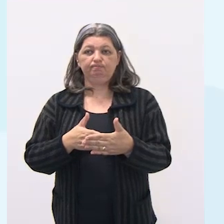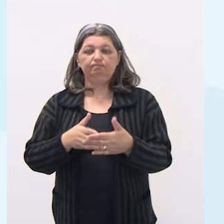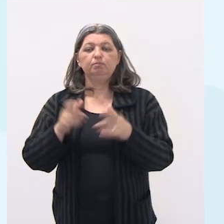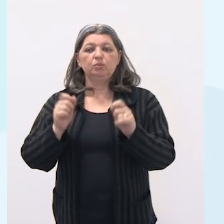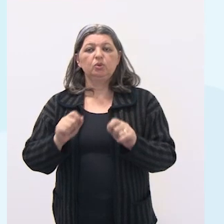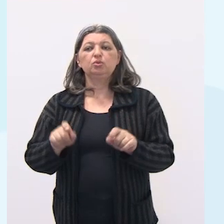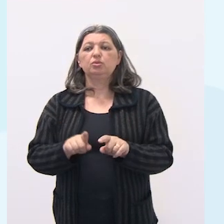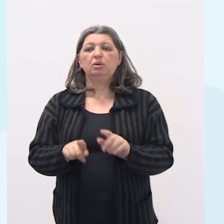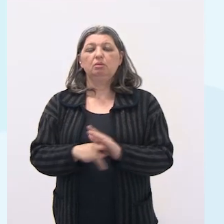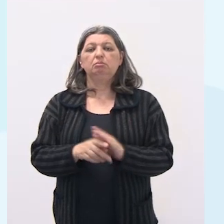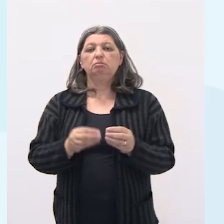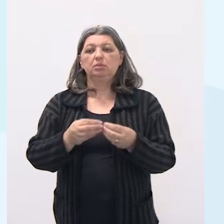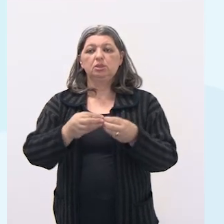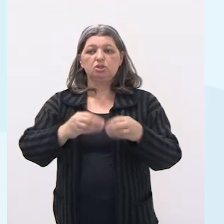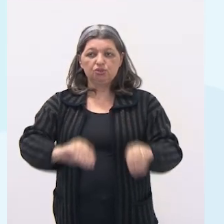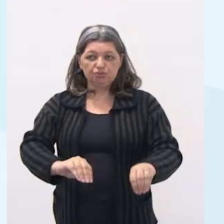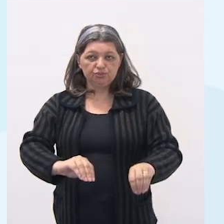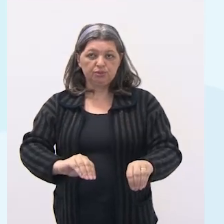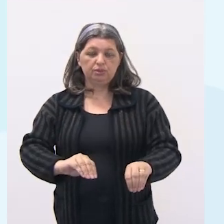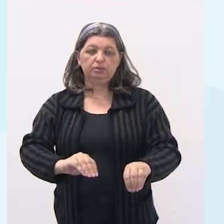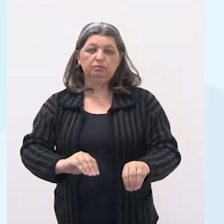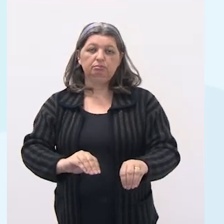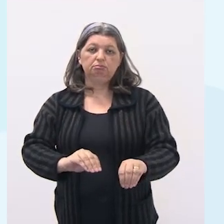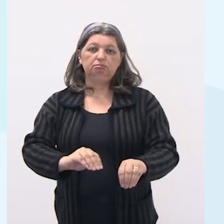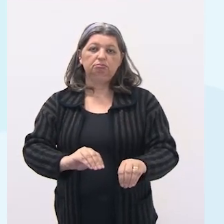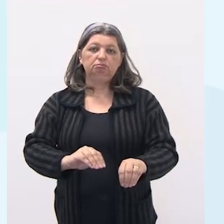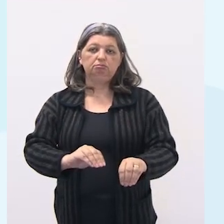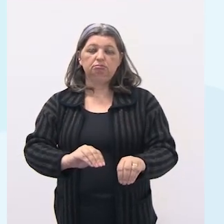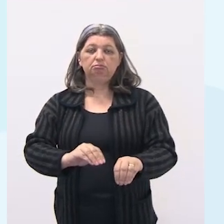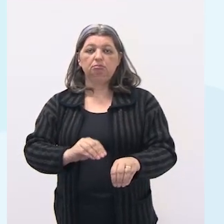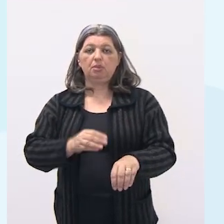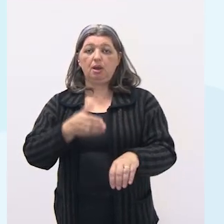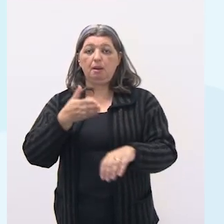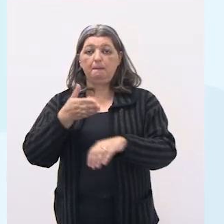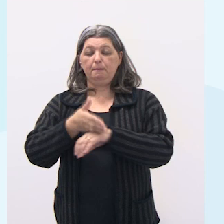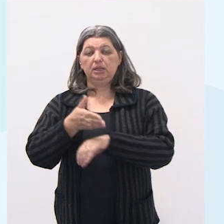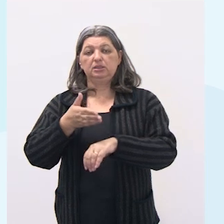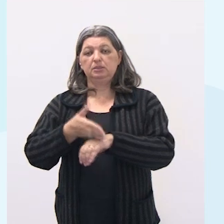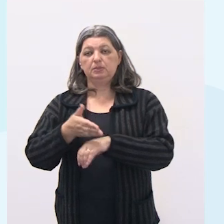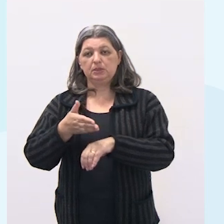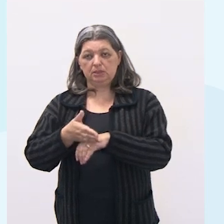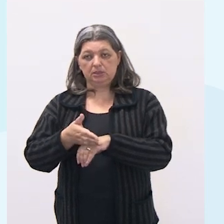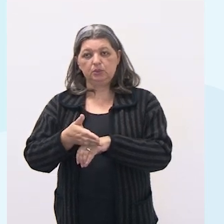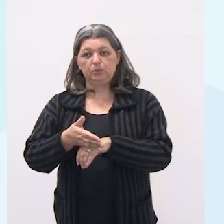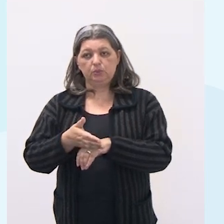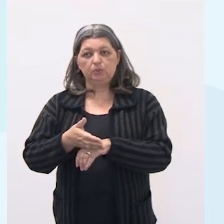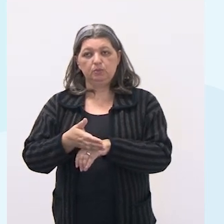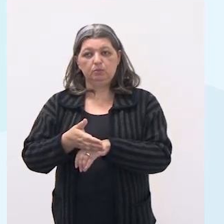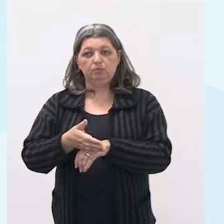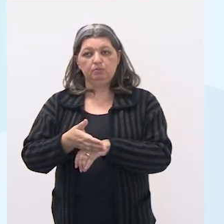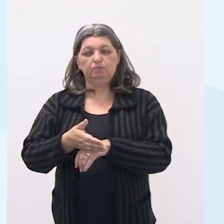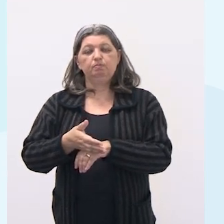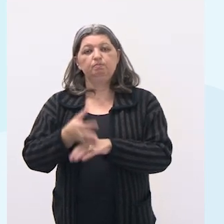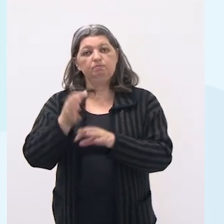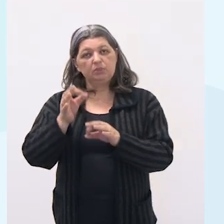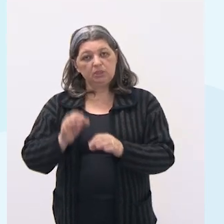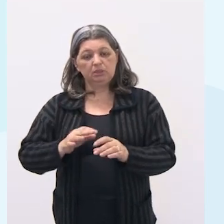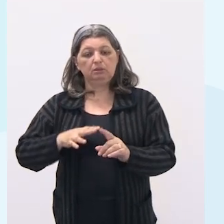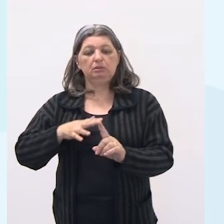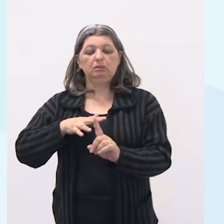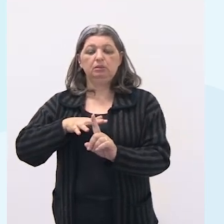diminuir, afetar, interromper a participação plena e efetiva na sociedade